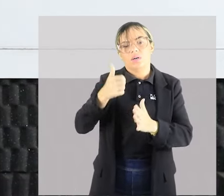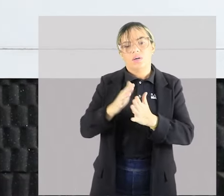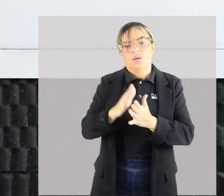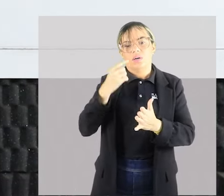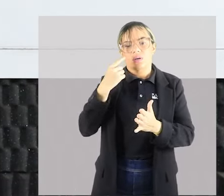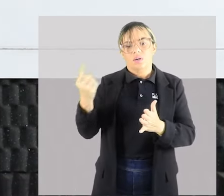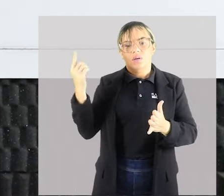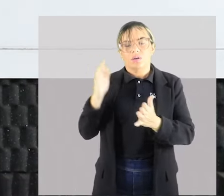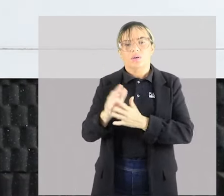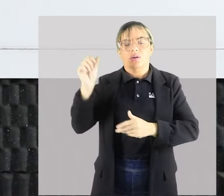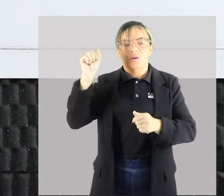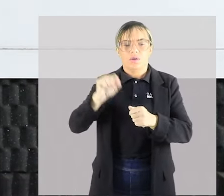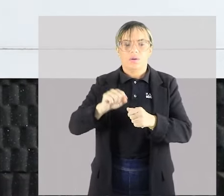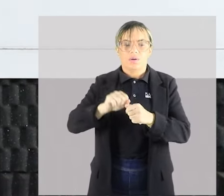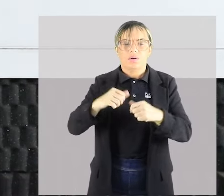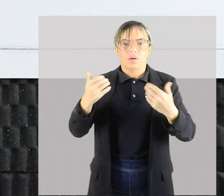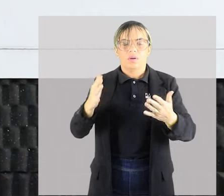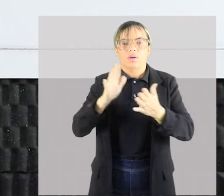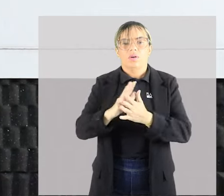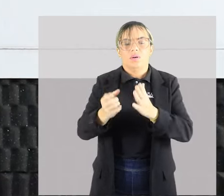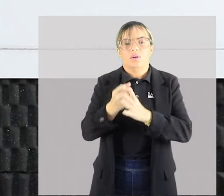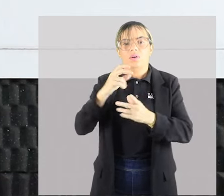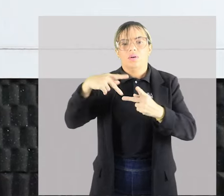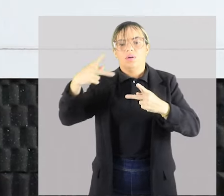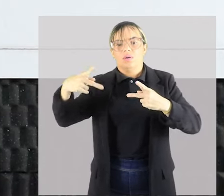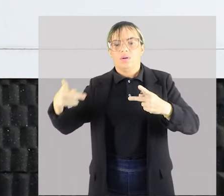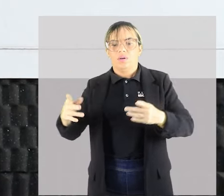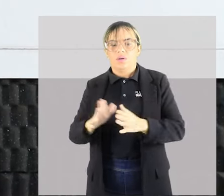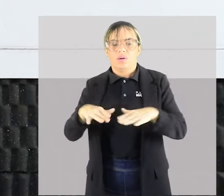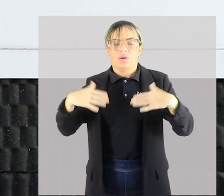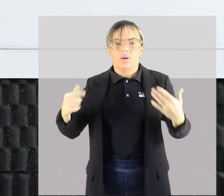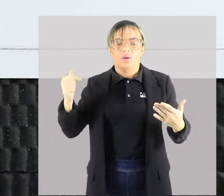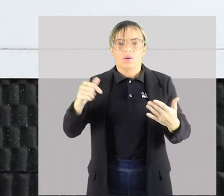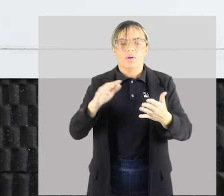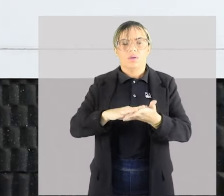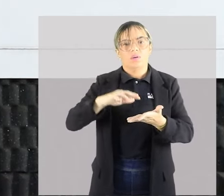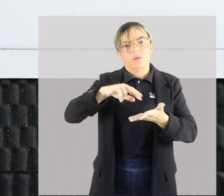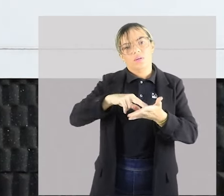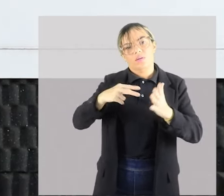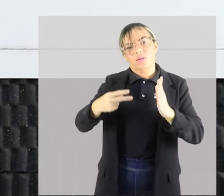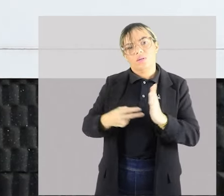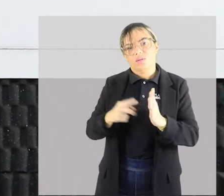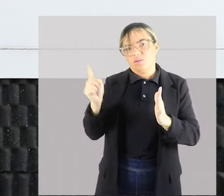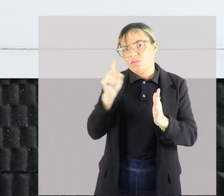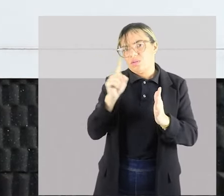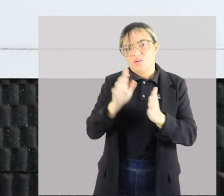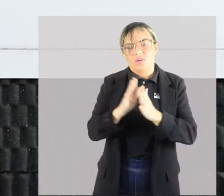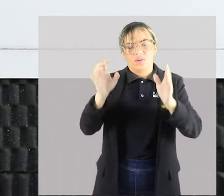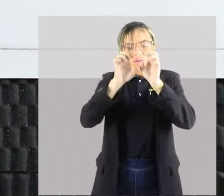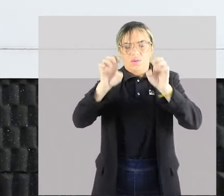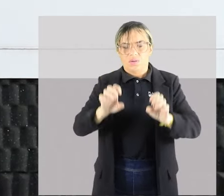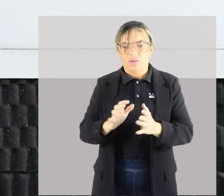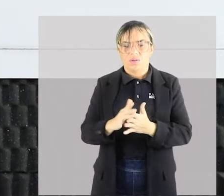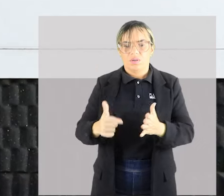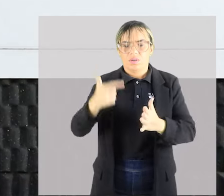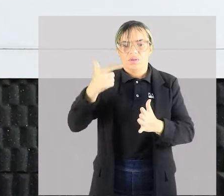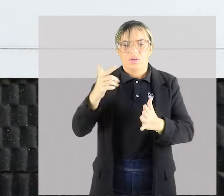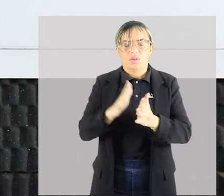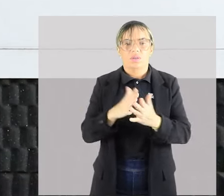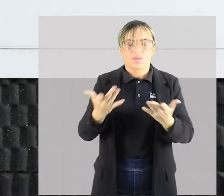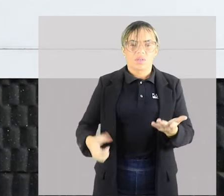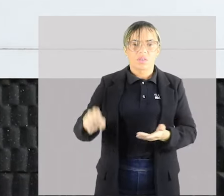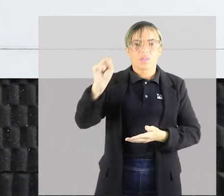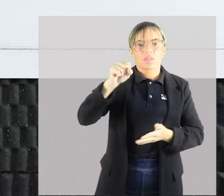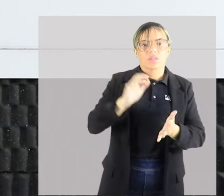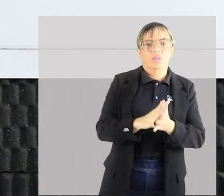coisa a ser feita na proteína ou seja essa não é uma estrutura secundária essa seria uma estrutura